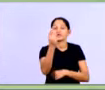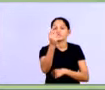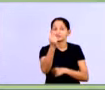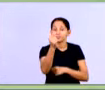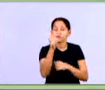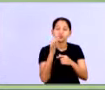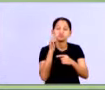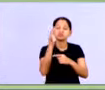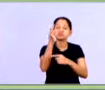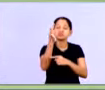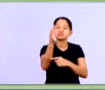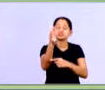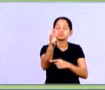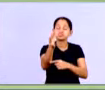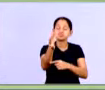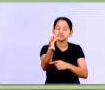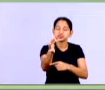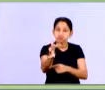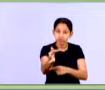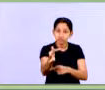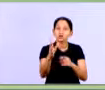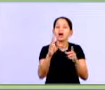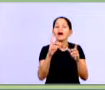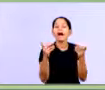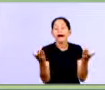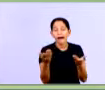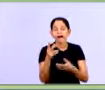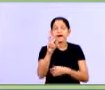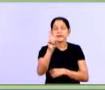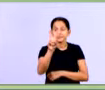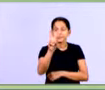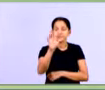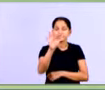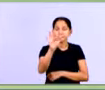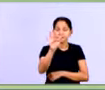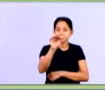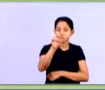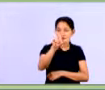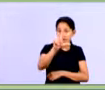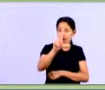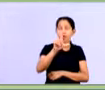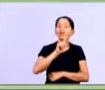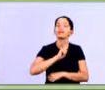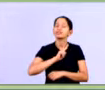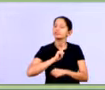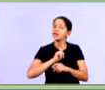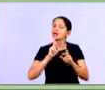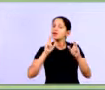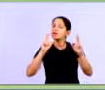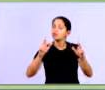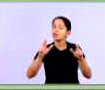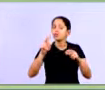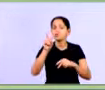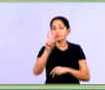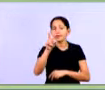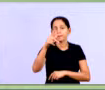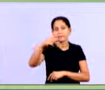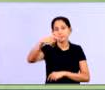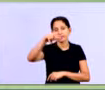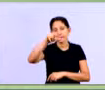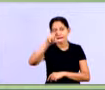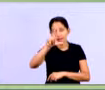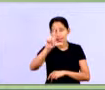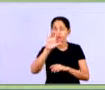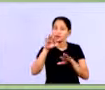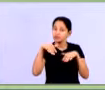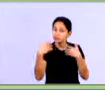líquido. O valor futuro líquido, que é o VFL, também tem a mesma característica do VPL.